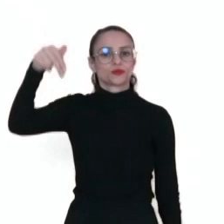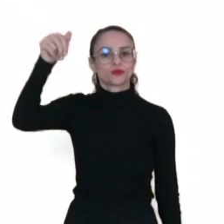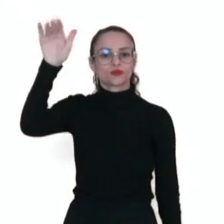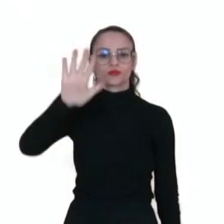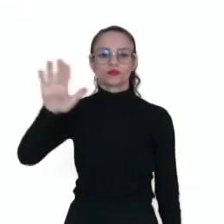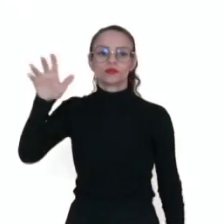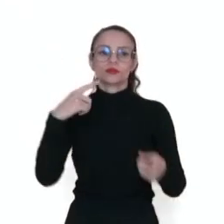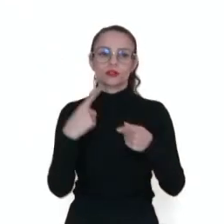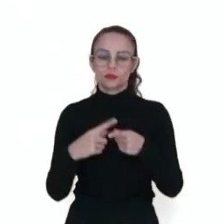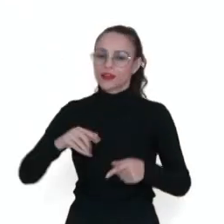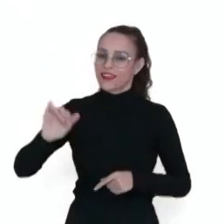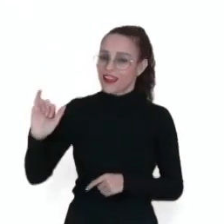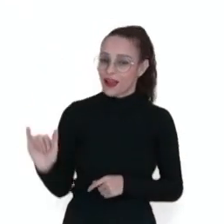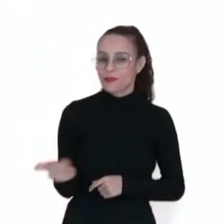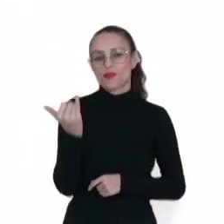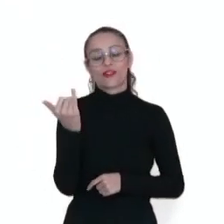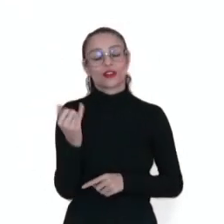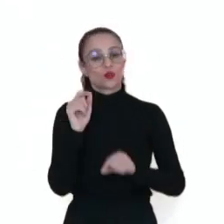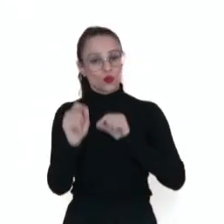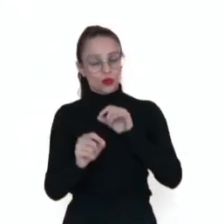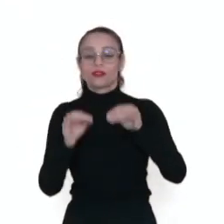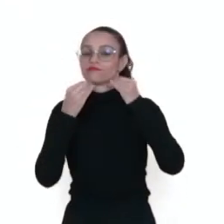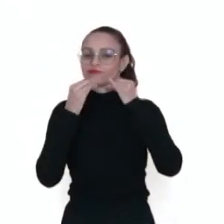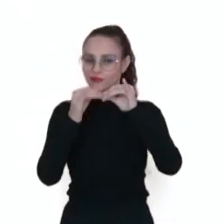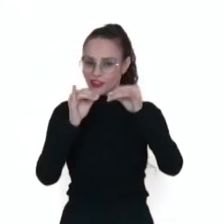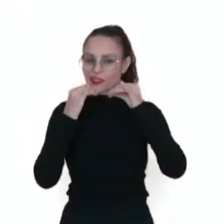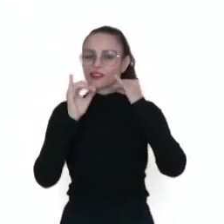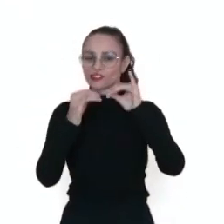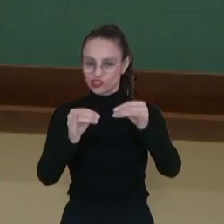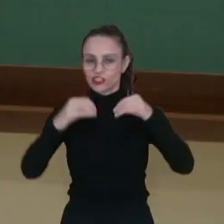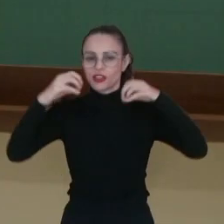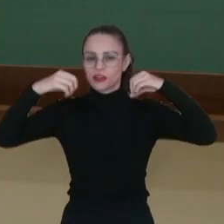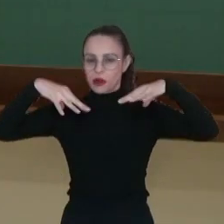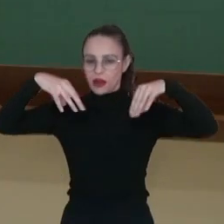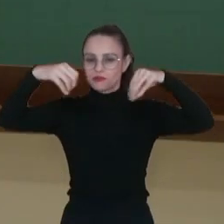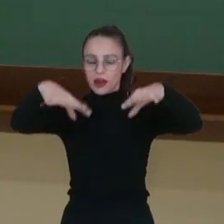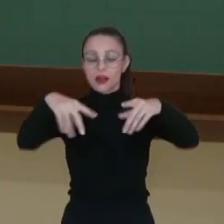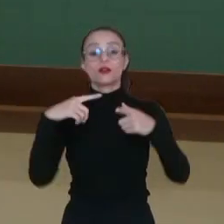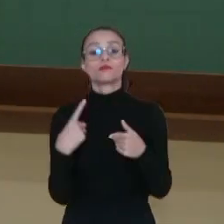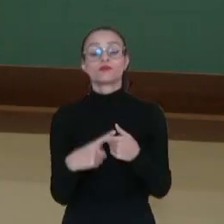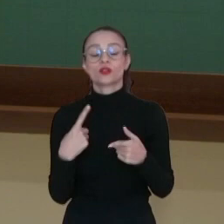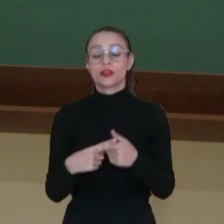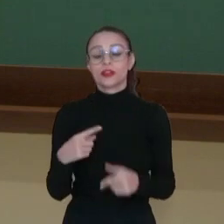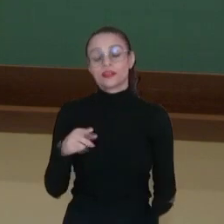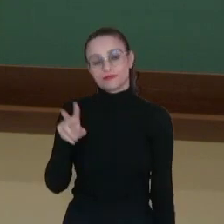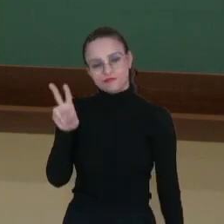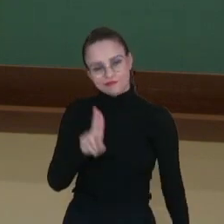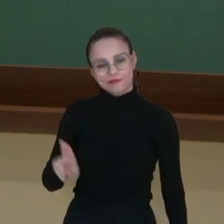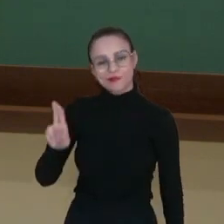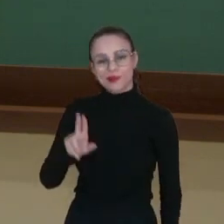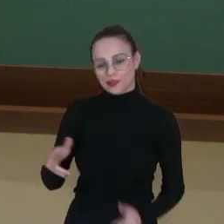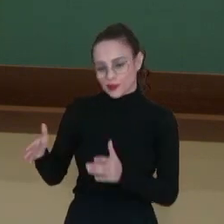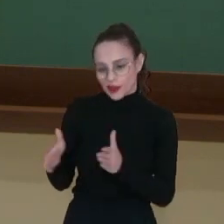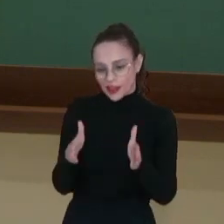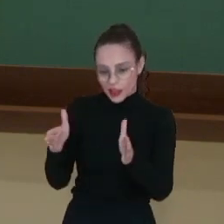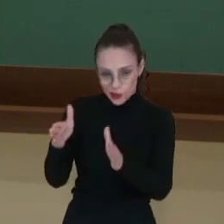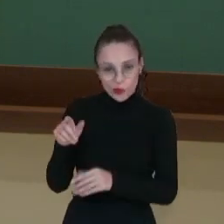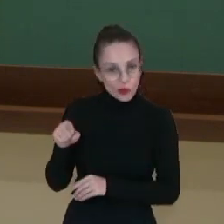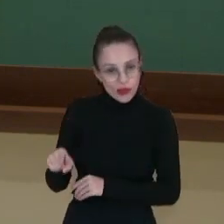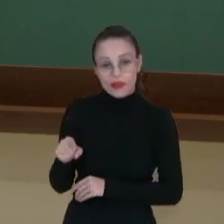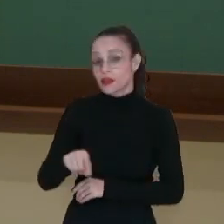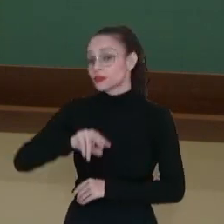seu aproveitamento na produção de energia elétrica, ou seja, o uso do Rio São Francisco não é